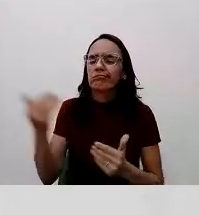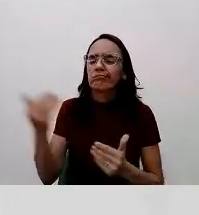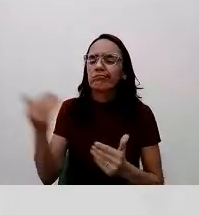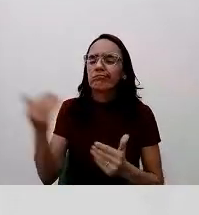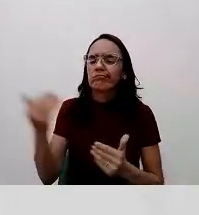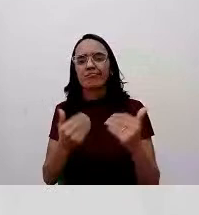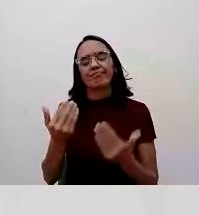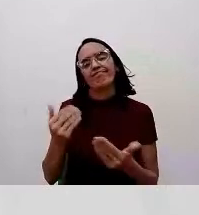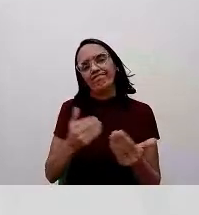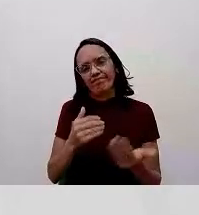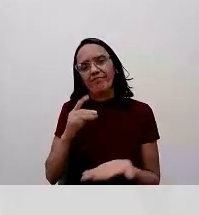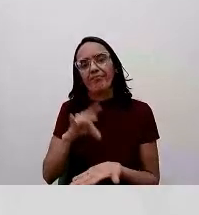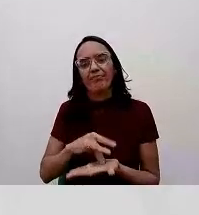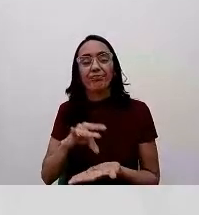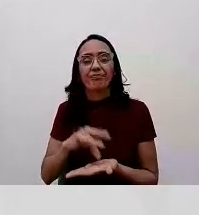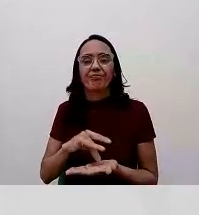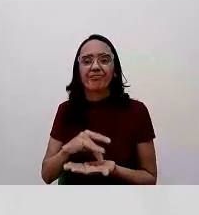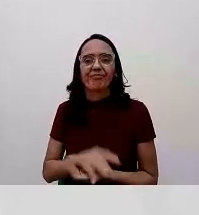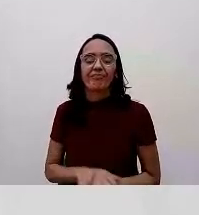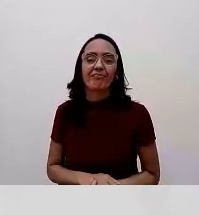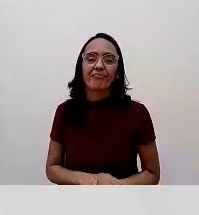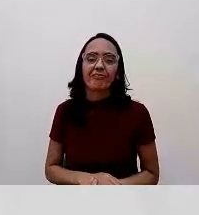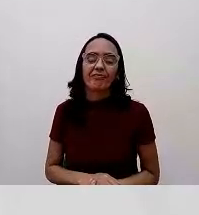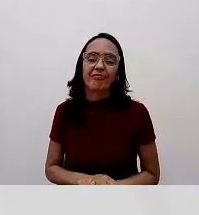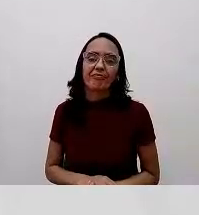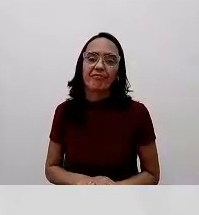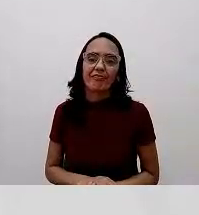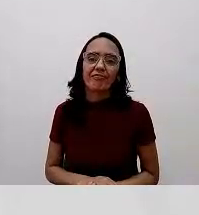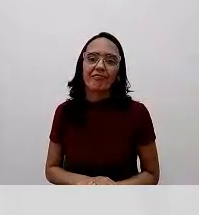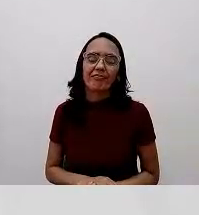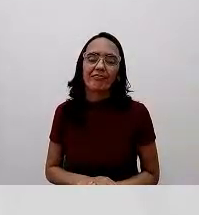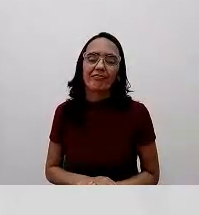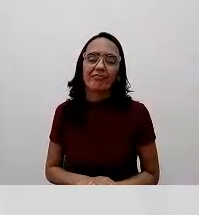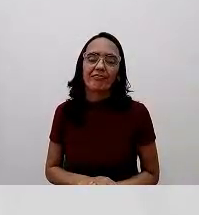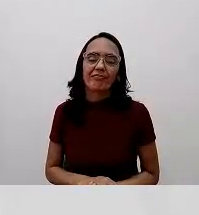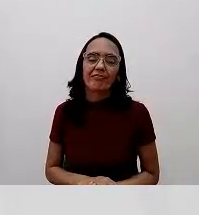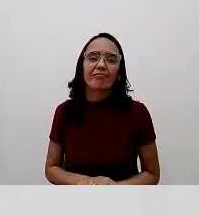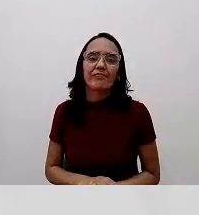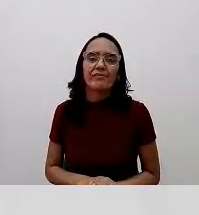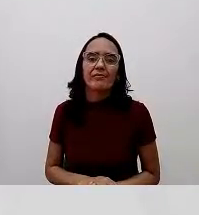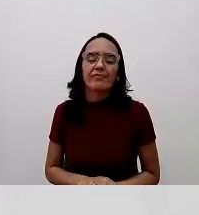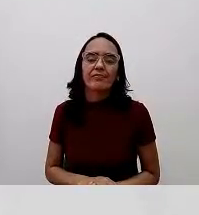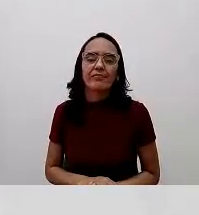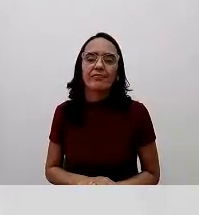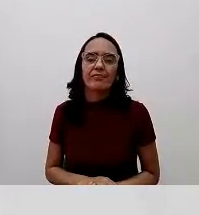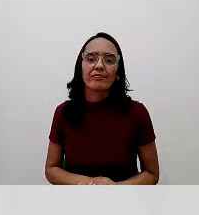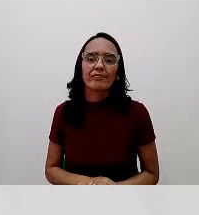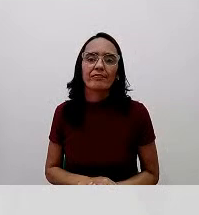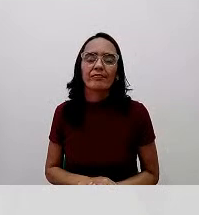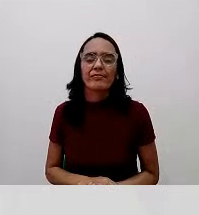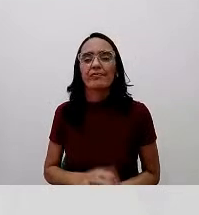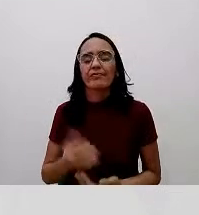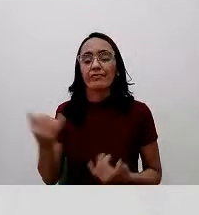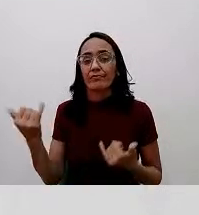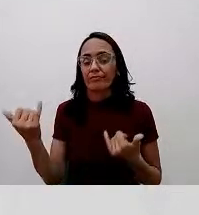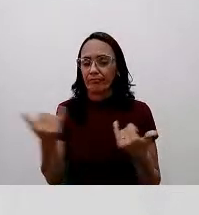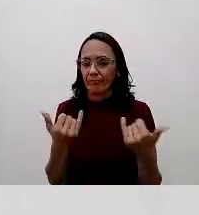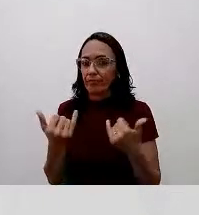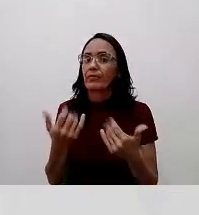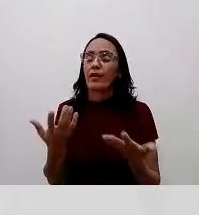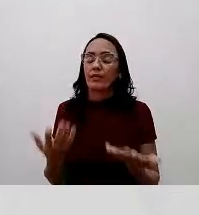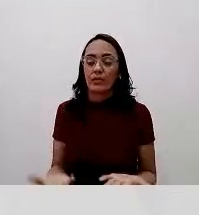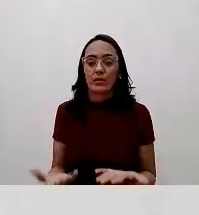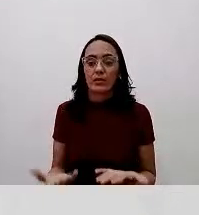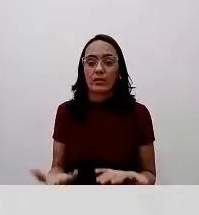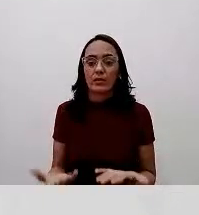nesse evento. E aí algumas informações, né? A certificação do evento, ela vai estar disponível no site do Event 3, tá?